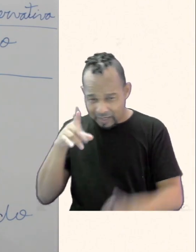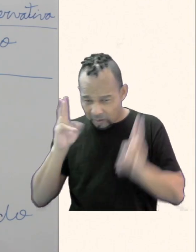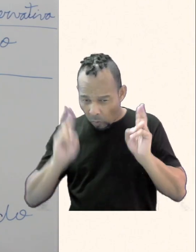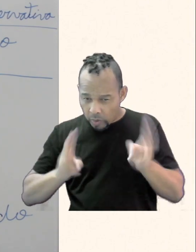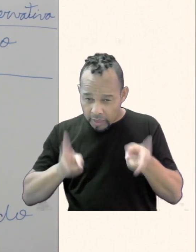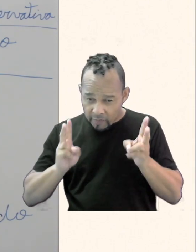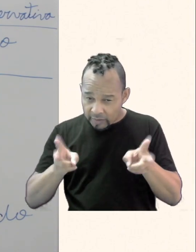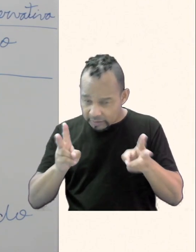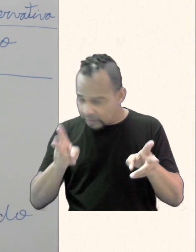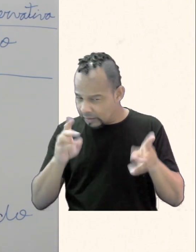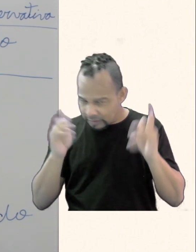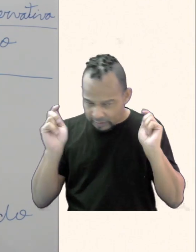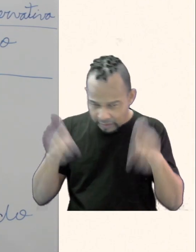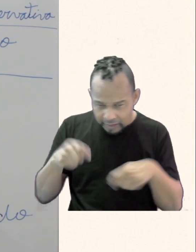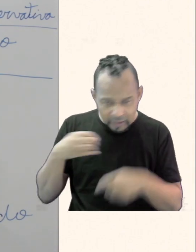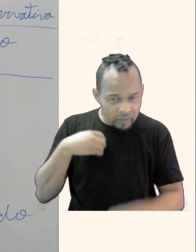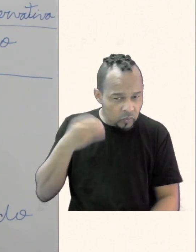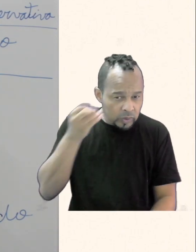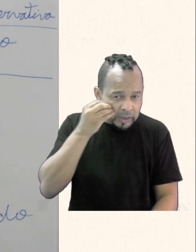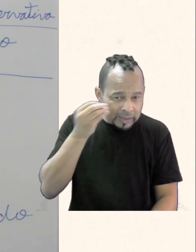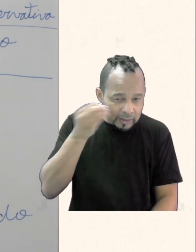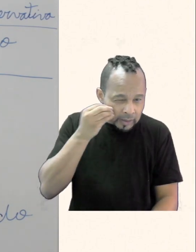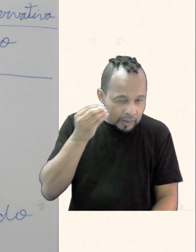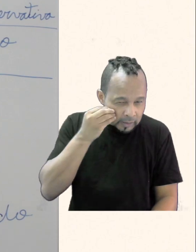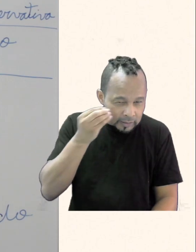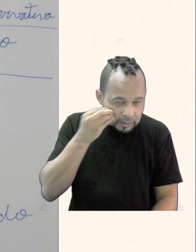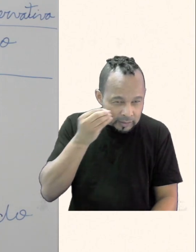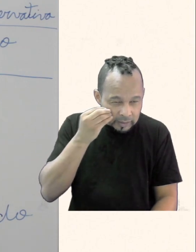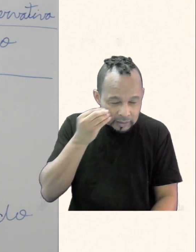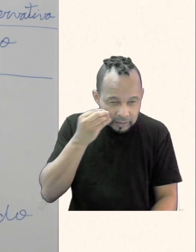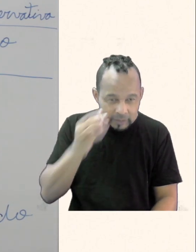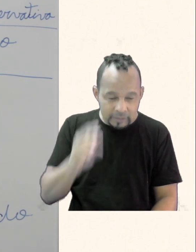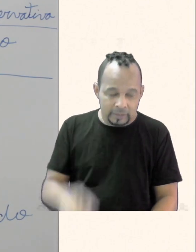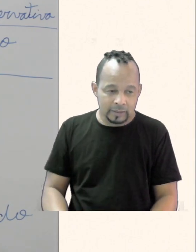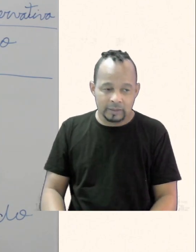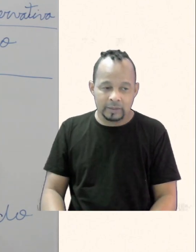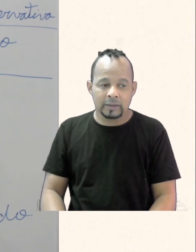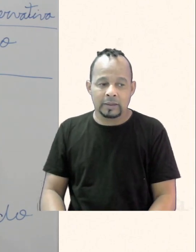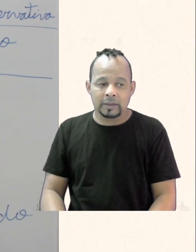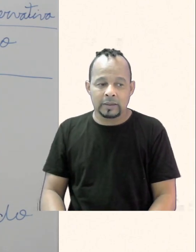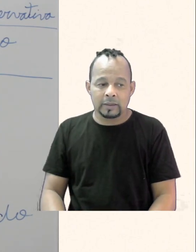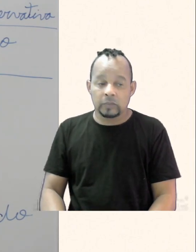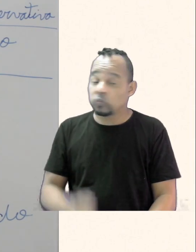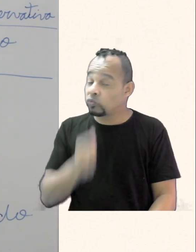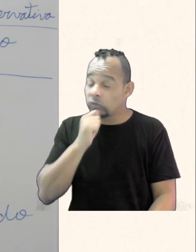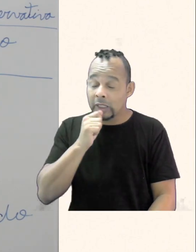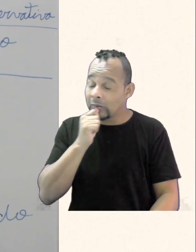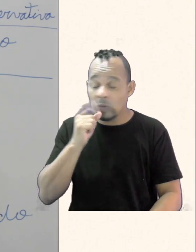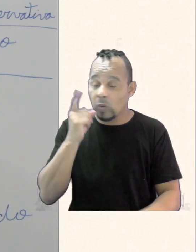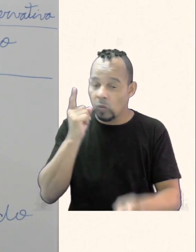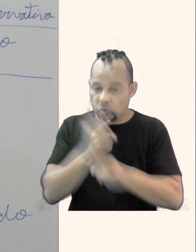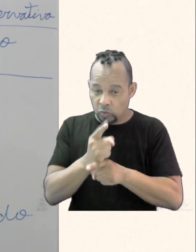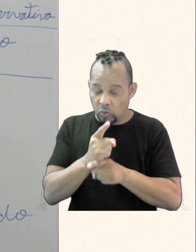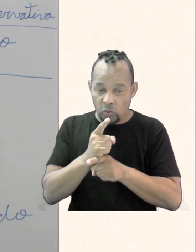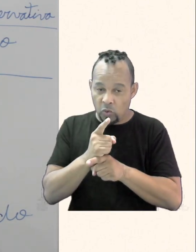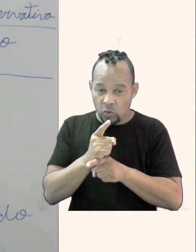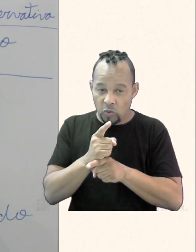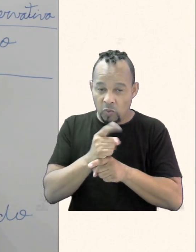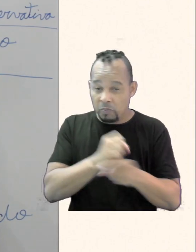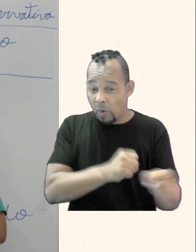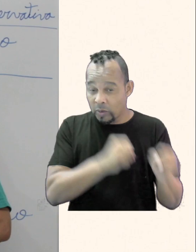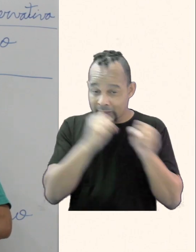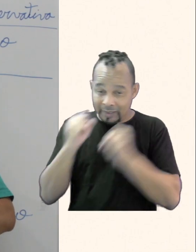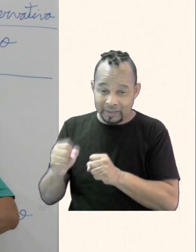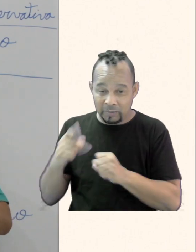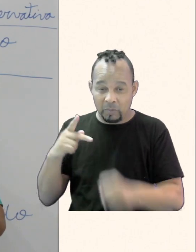um teste direto assim, né, sem encontrar o potencial. Porque encontrar o potencial tem